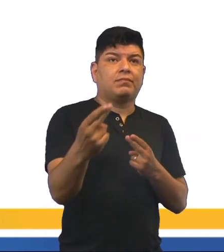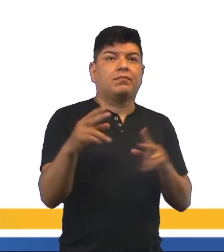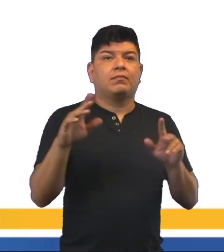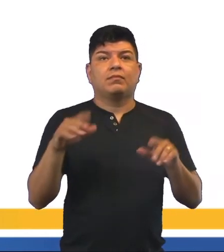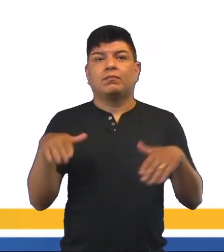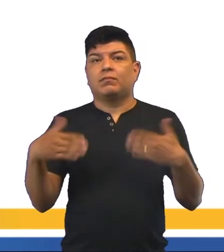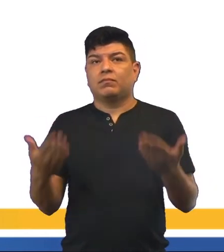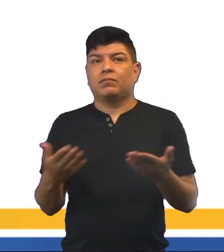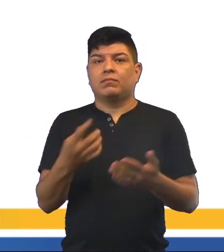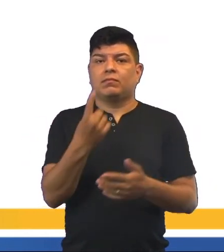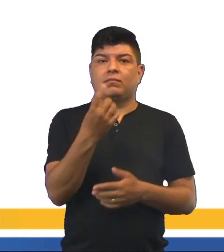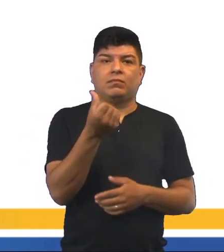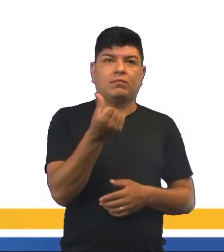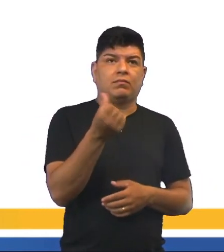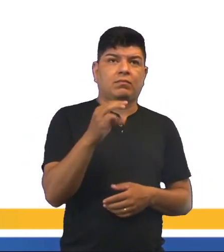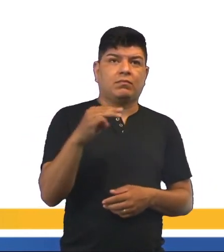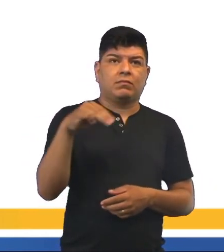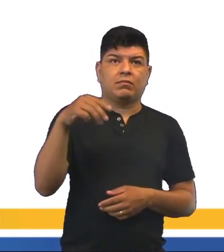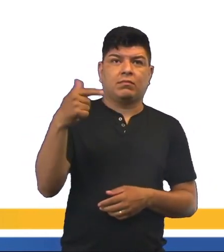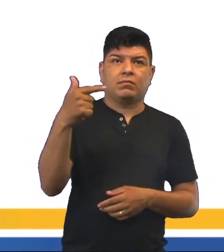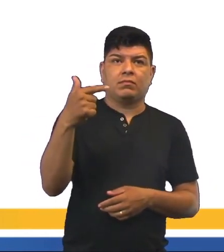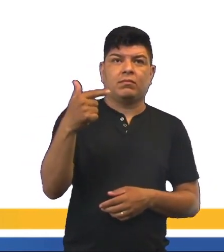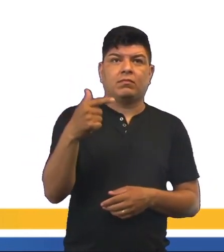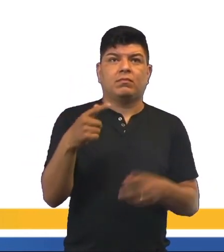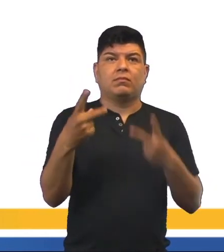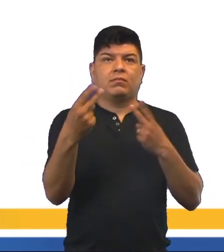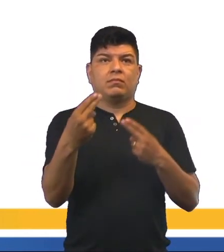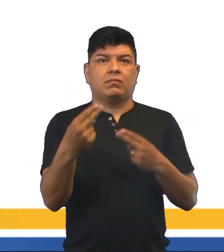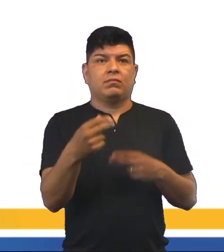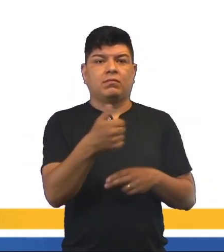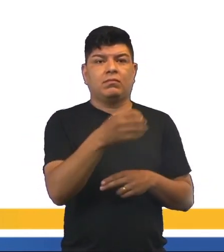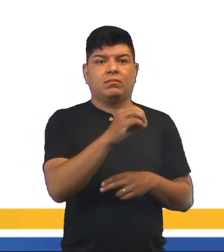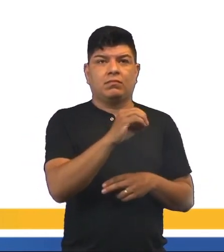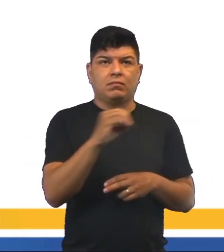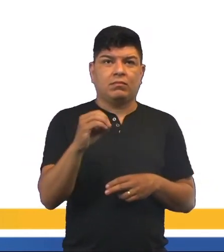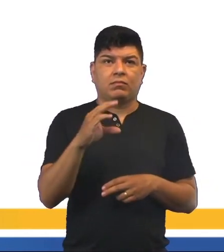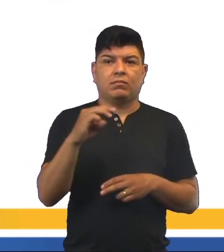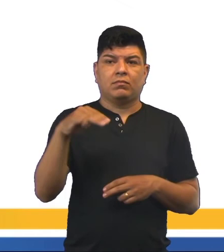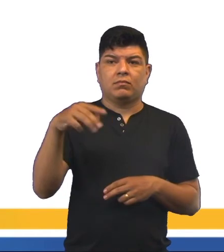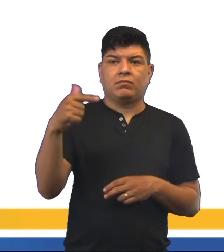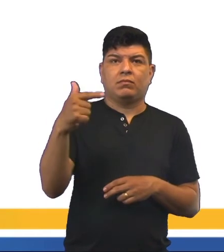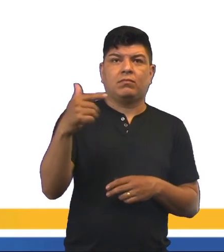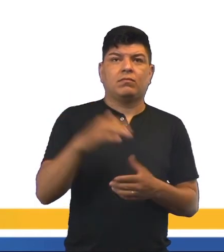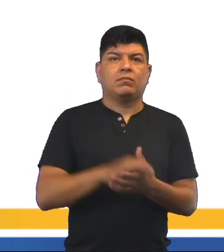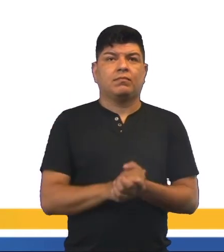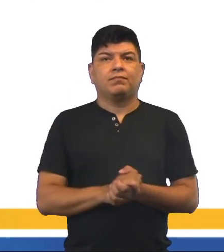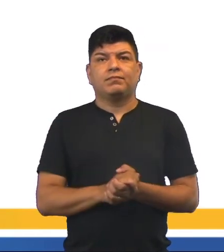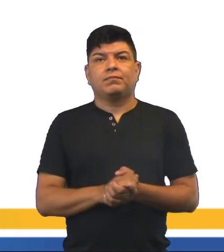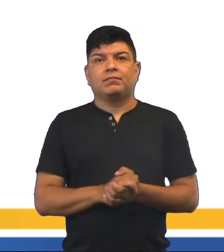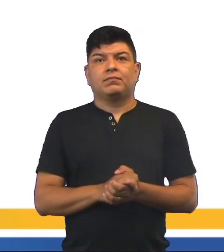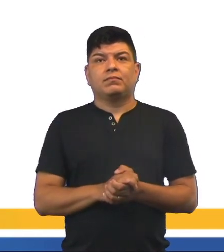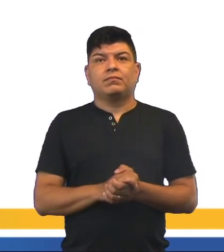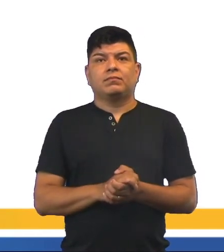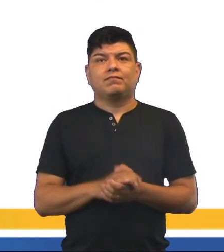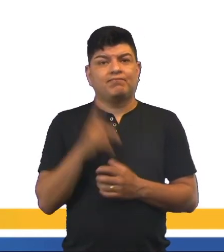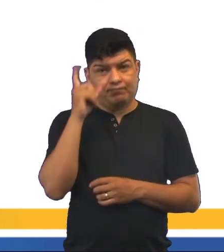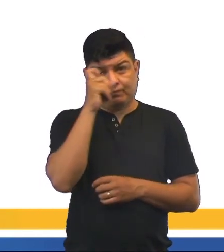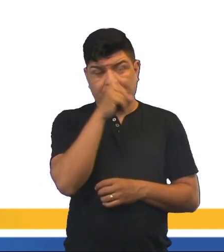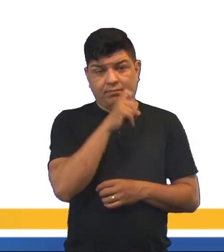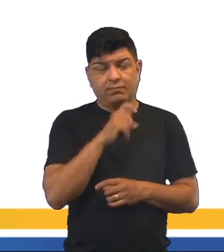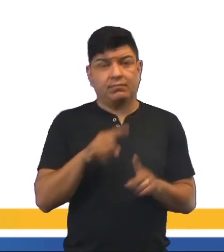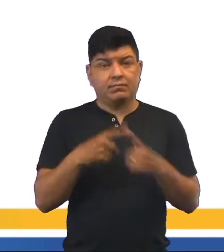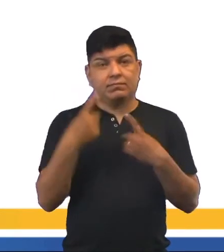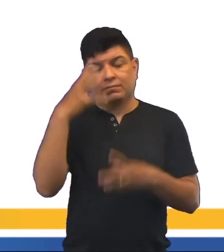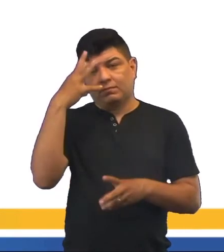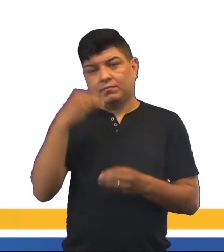a 16 centímetros quadrados e 100 centímetros quadrados? Olha aqui, parece difícil, né?